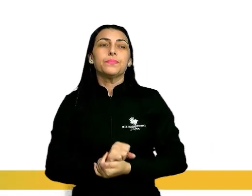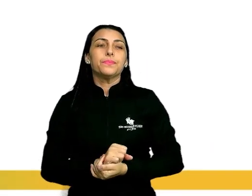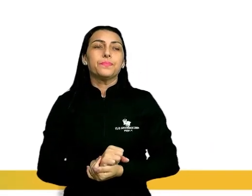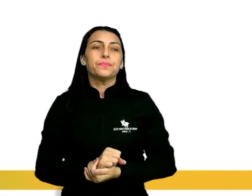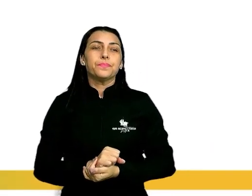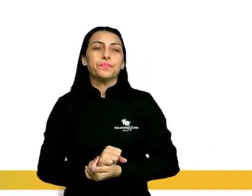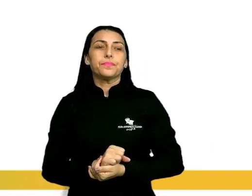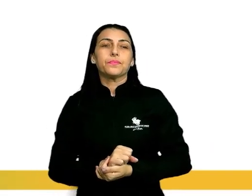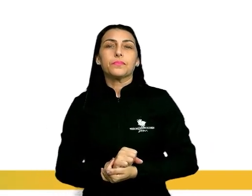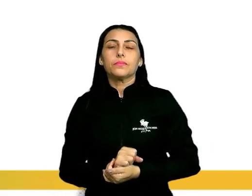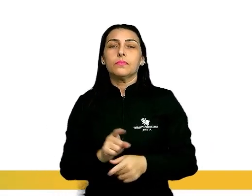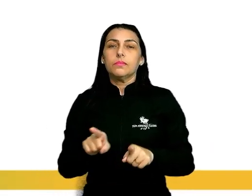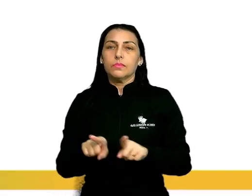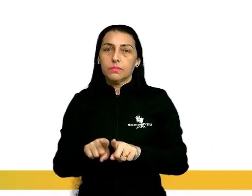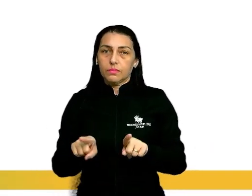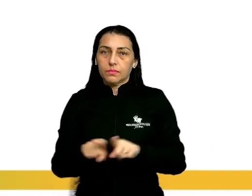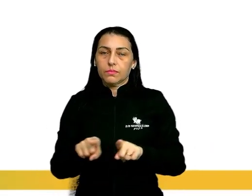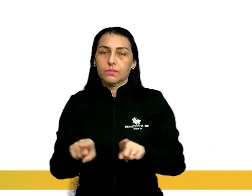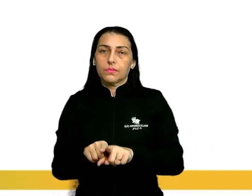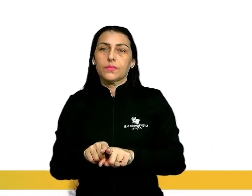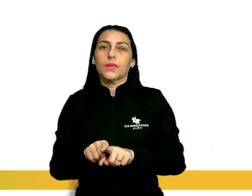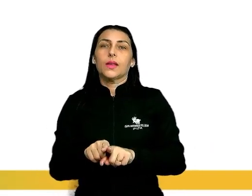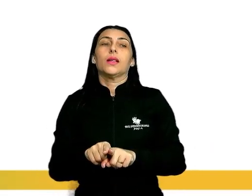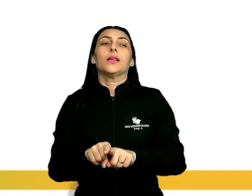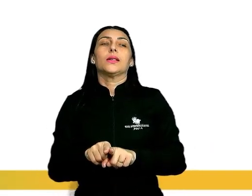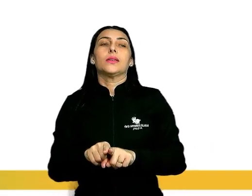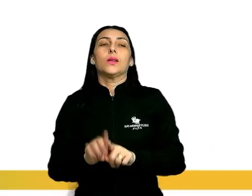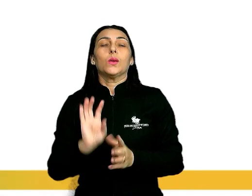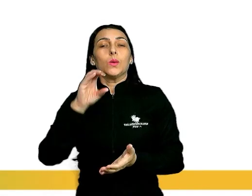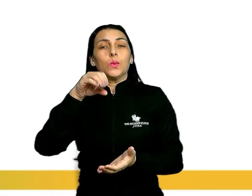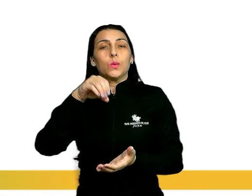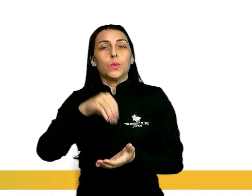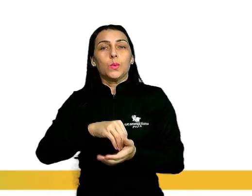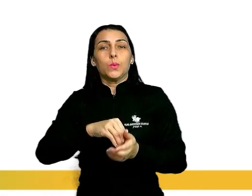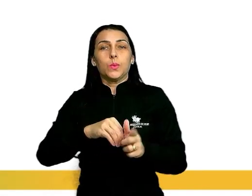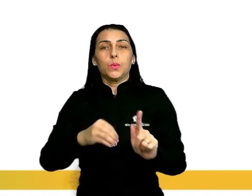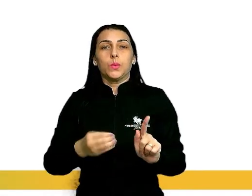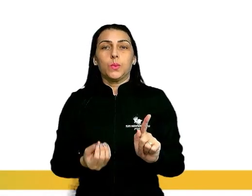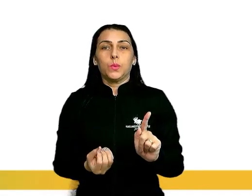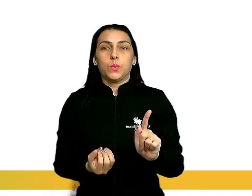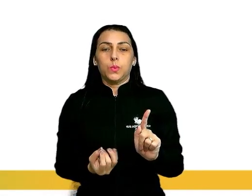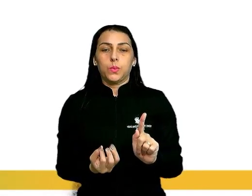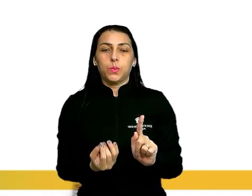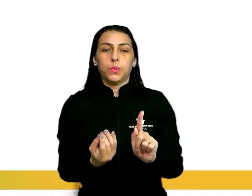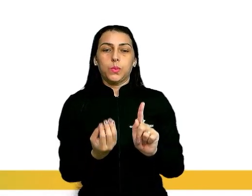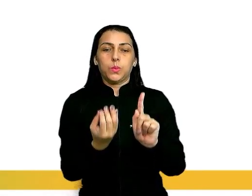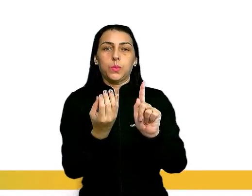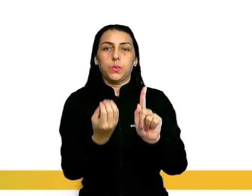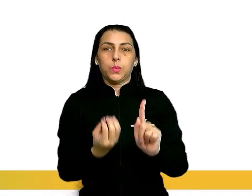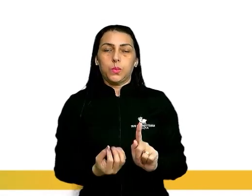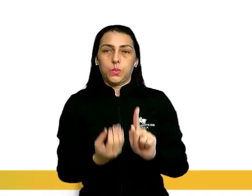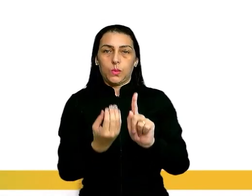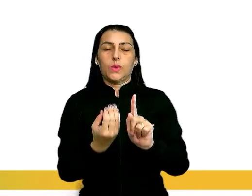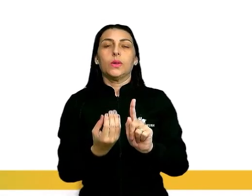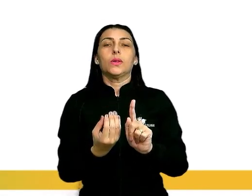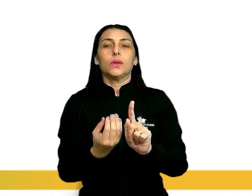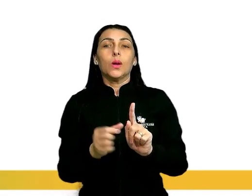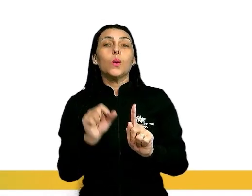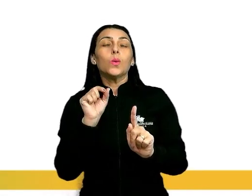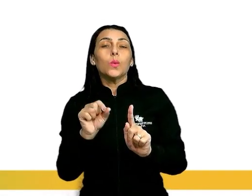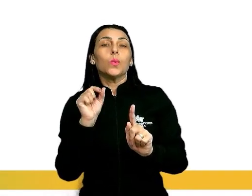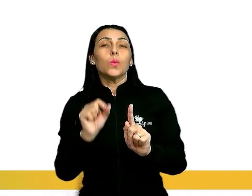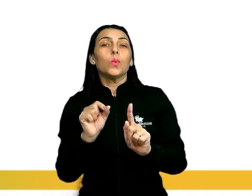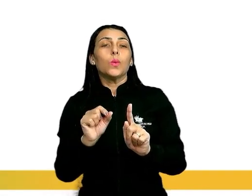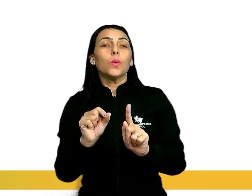massa segundo centro de gravidade o centro de gravidade é um ponto Imaginário que nós tomamos